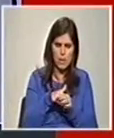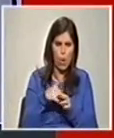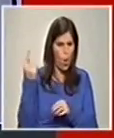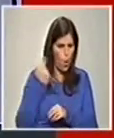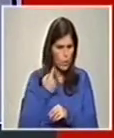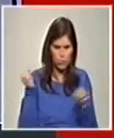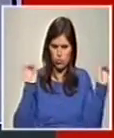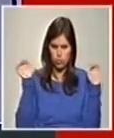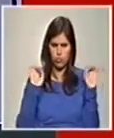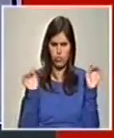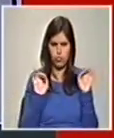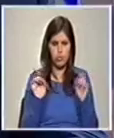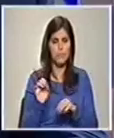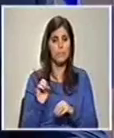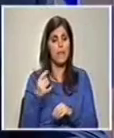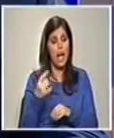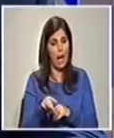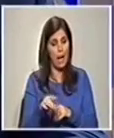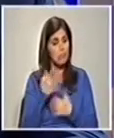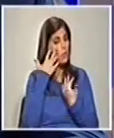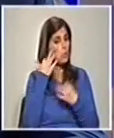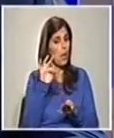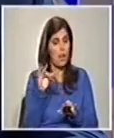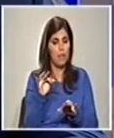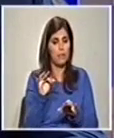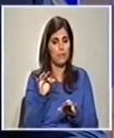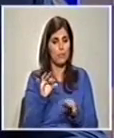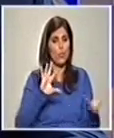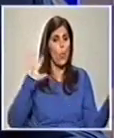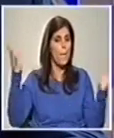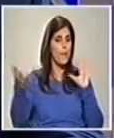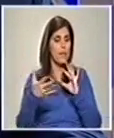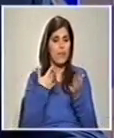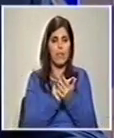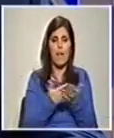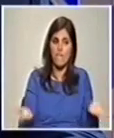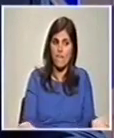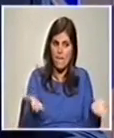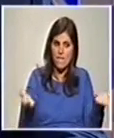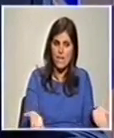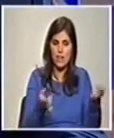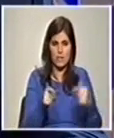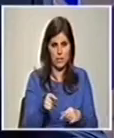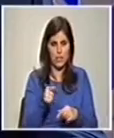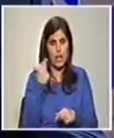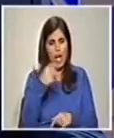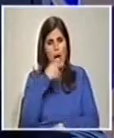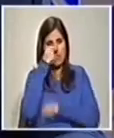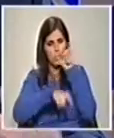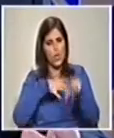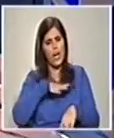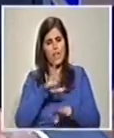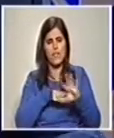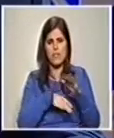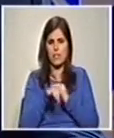Não, não há nenhuma obrigação. Existe naturalmente um ambiente que favorece isso. Existem pessoas que querem fazê-lo